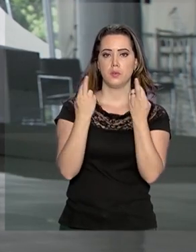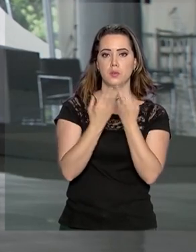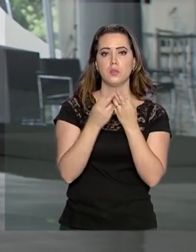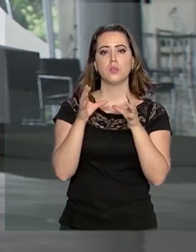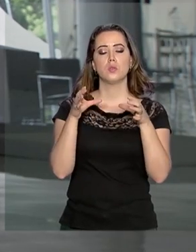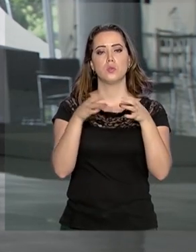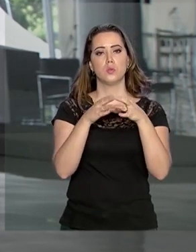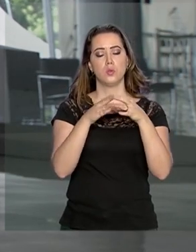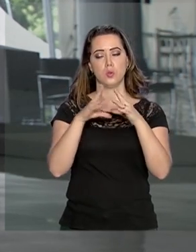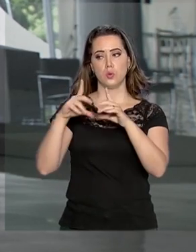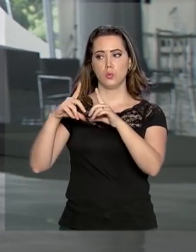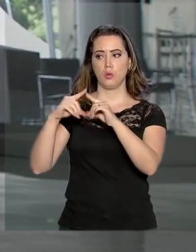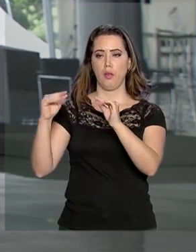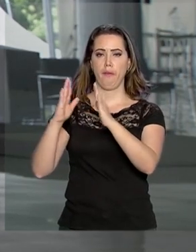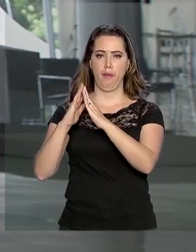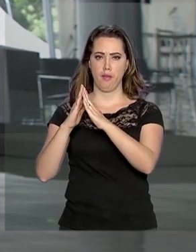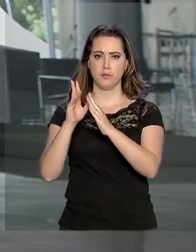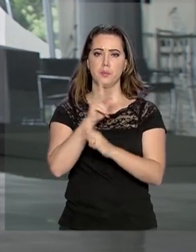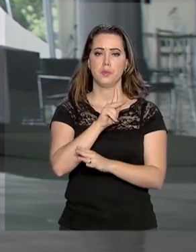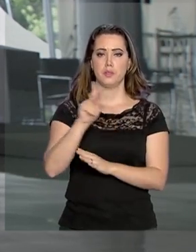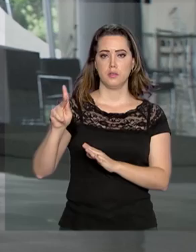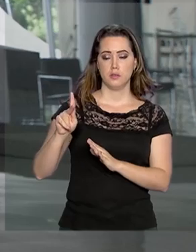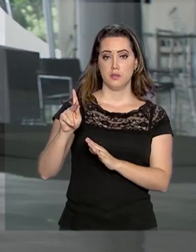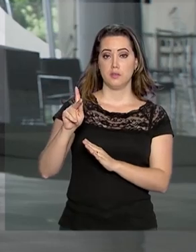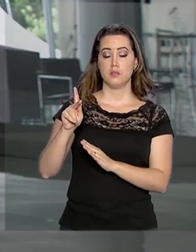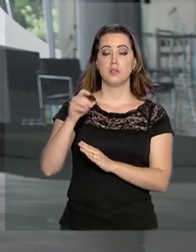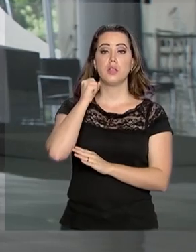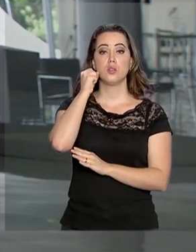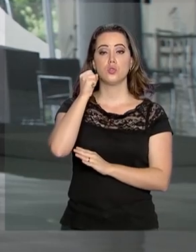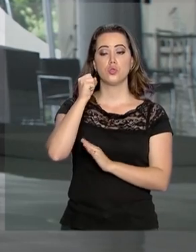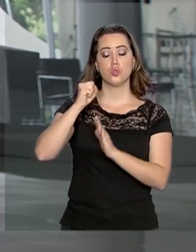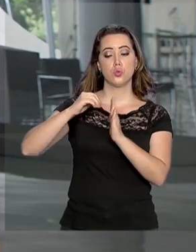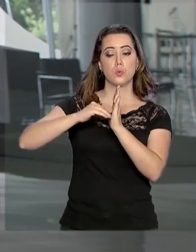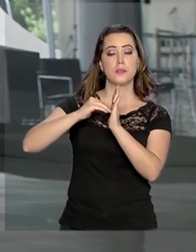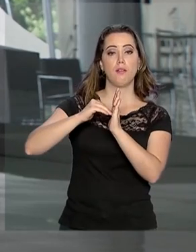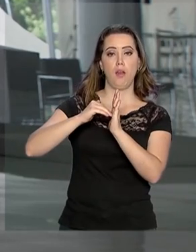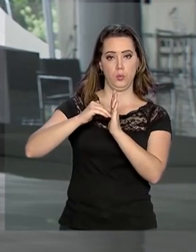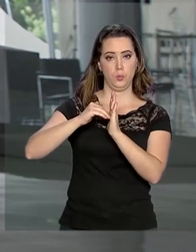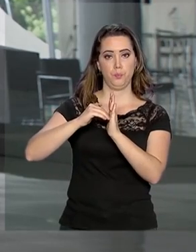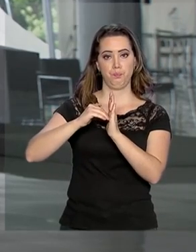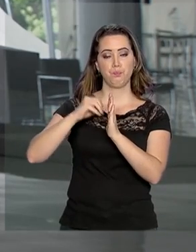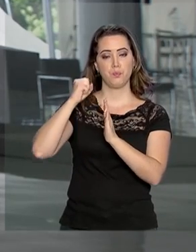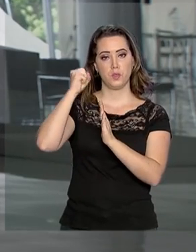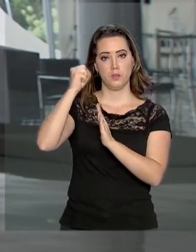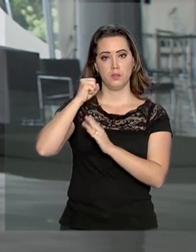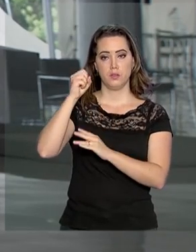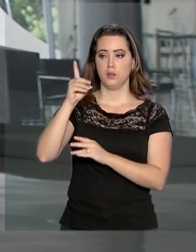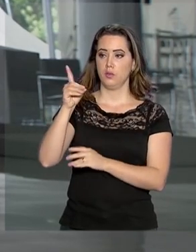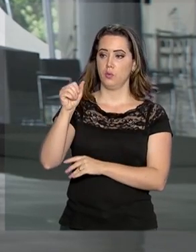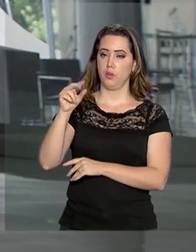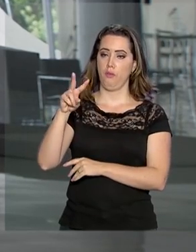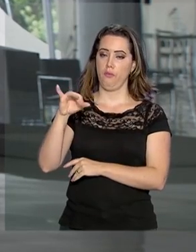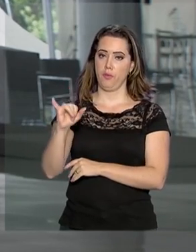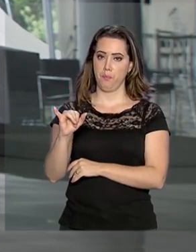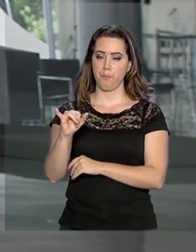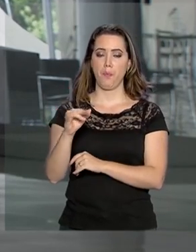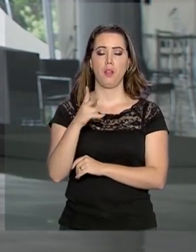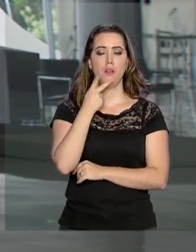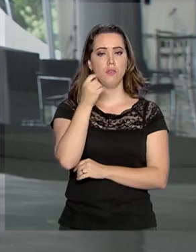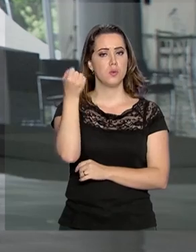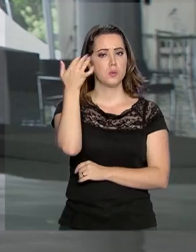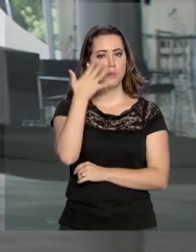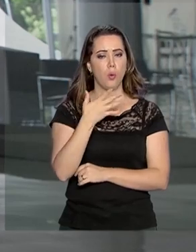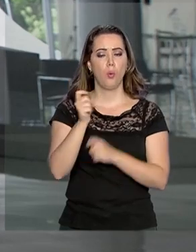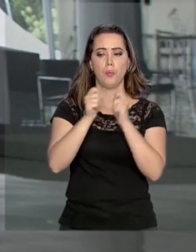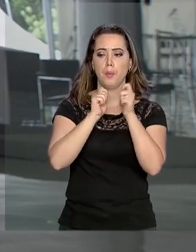no Alvorada foi o presidente do senado dav a columb na saída desse encontro dessa reunião a columb conversou com